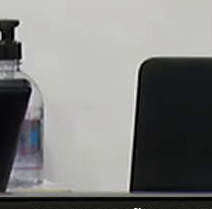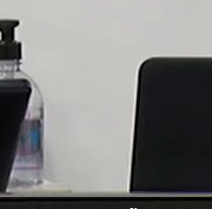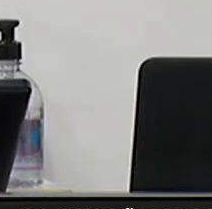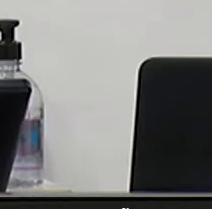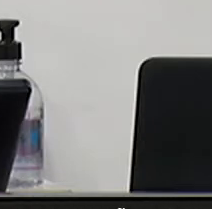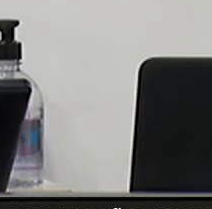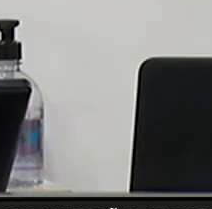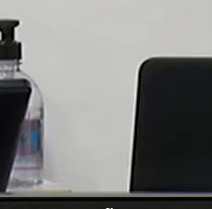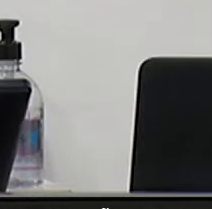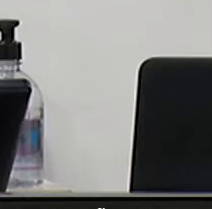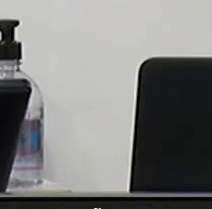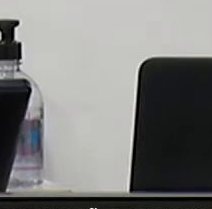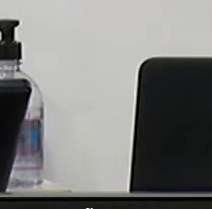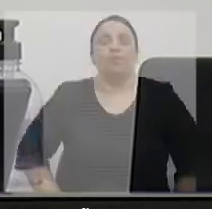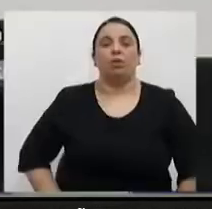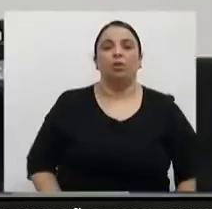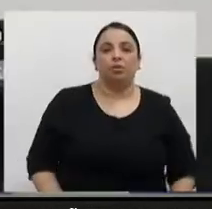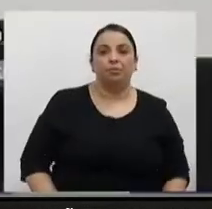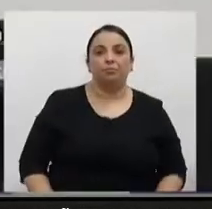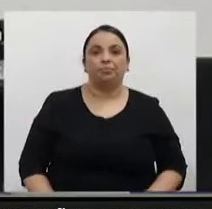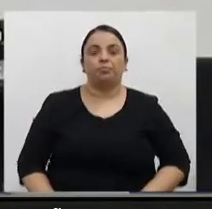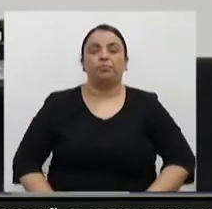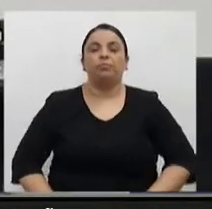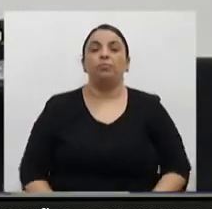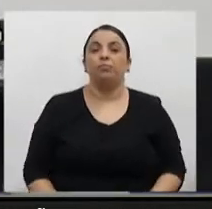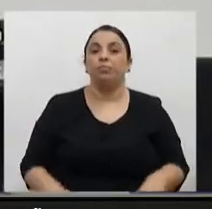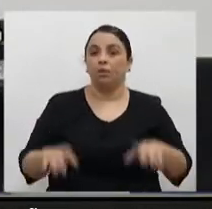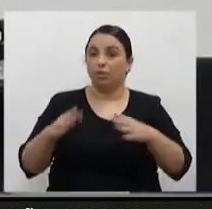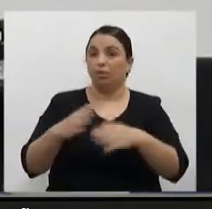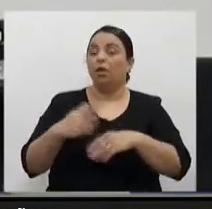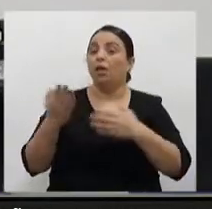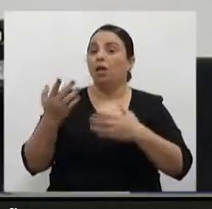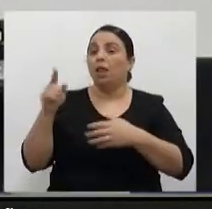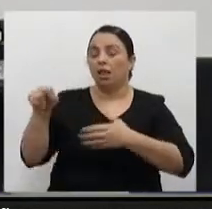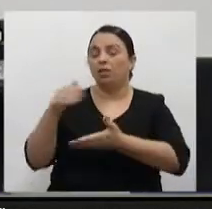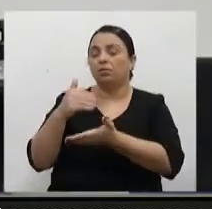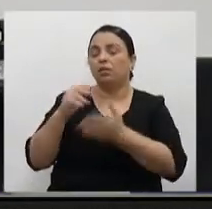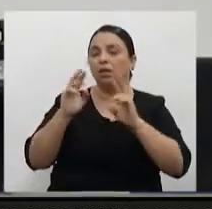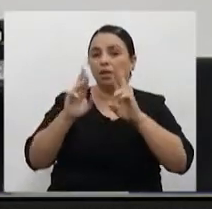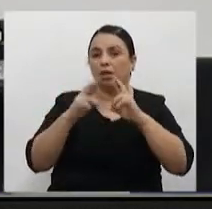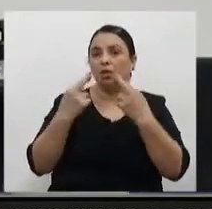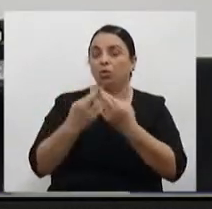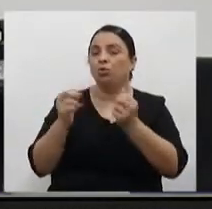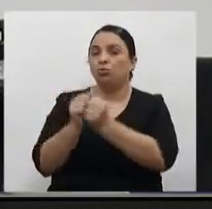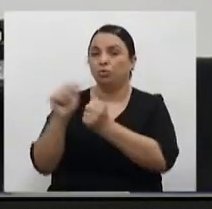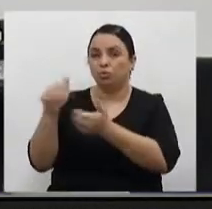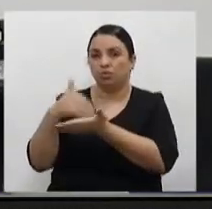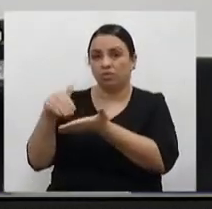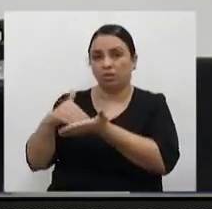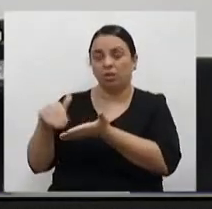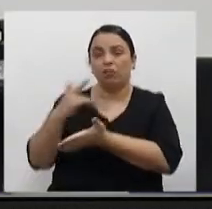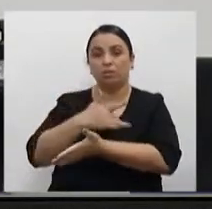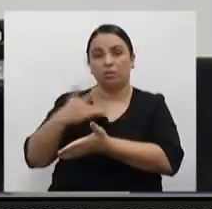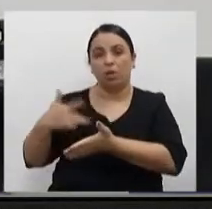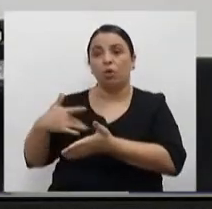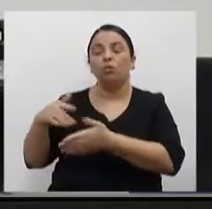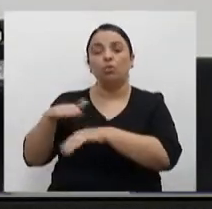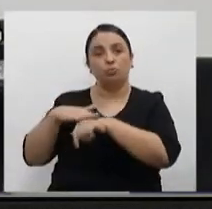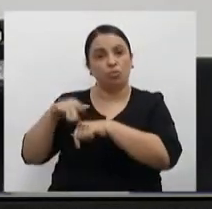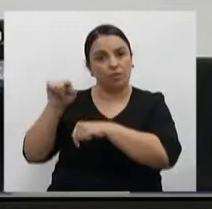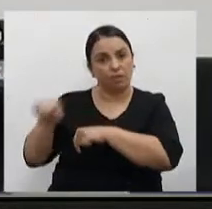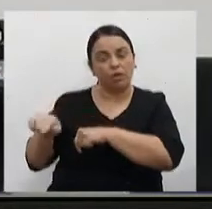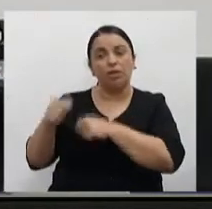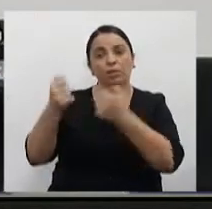também na reunião com o secretário de Saúde, tá? Pode ter certeza que vamos dar uma resposta para você e para todos aqueles